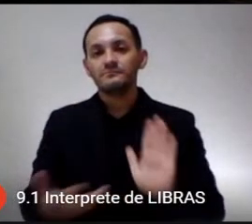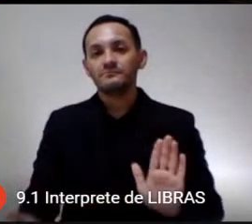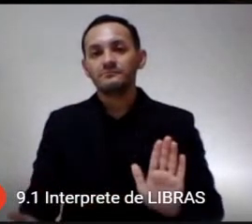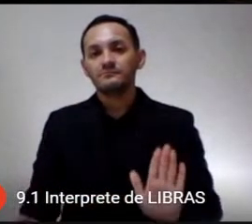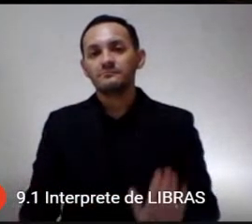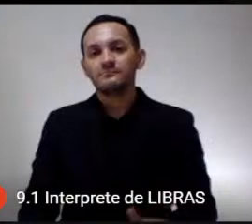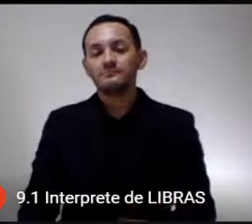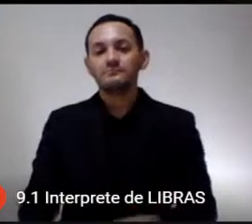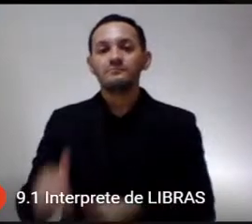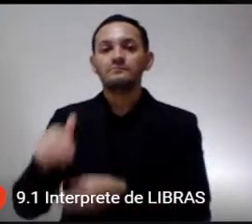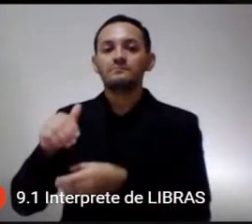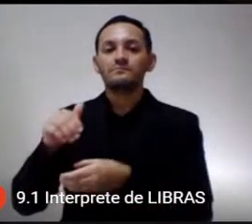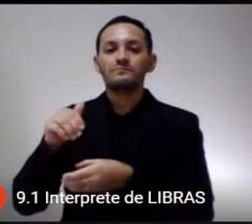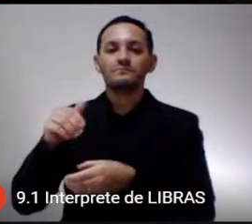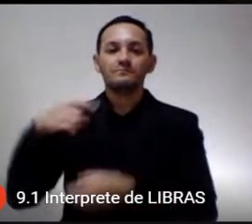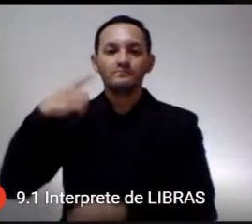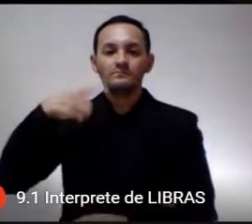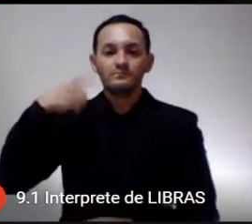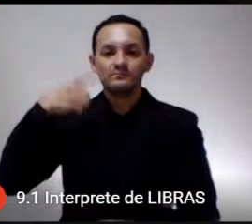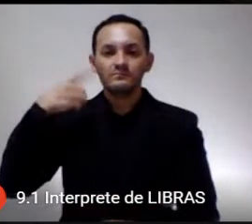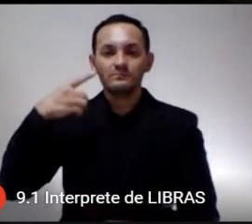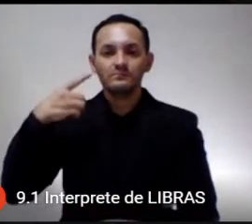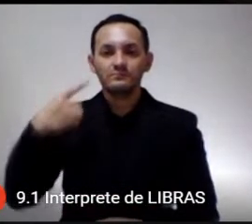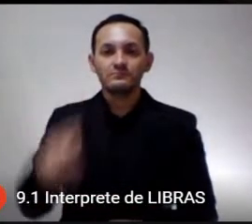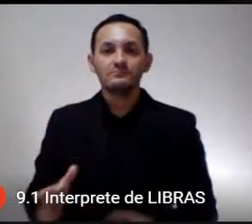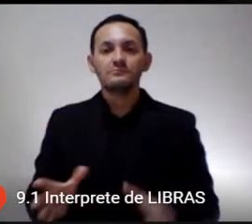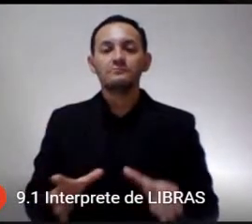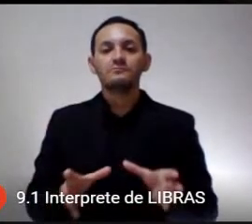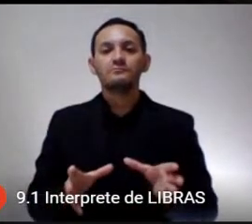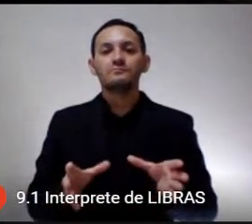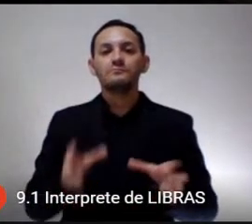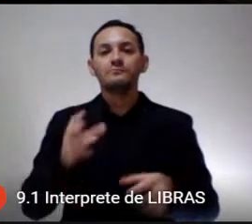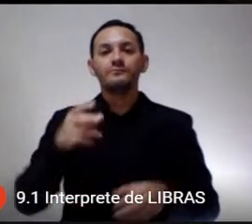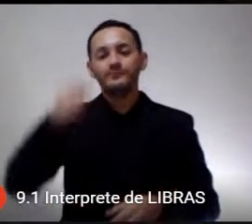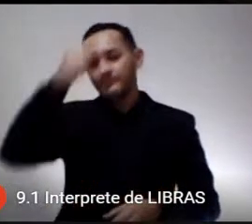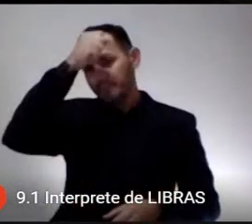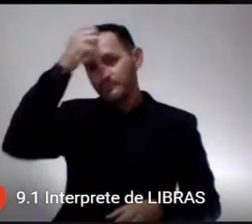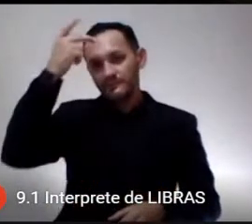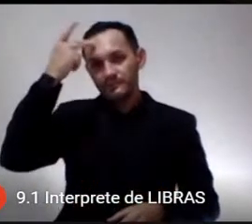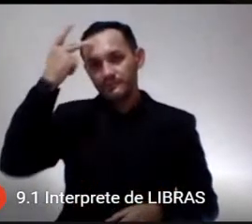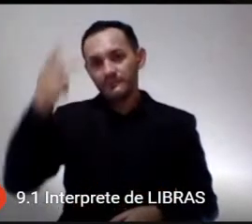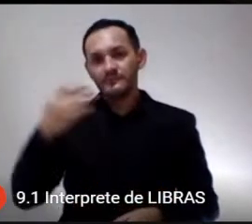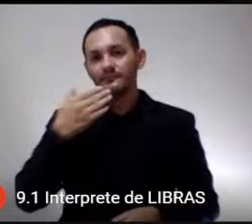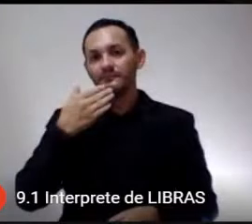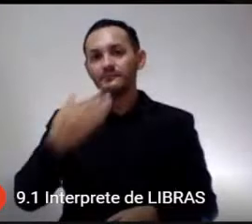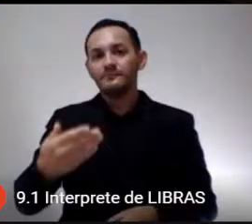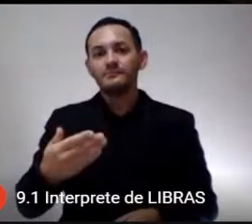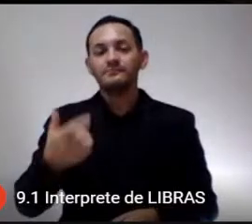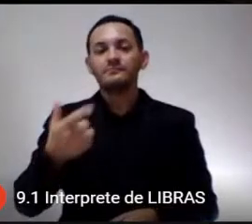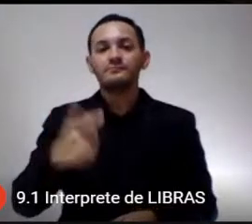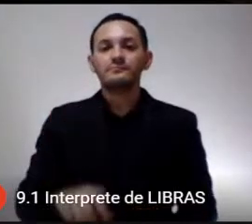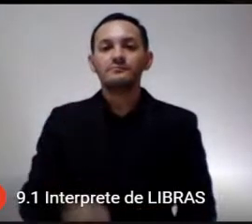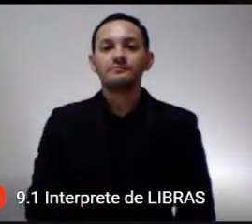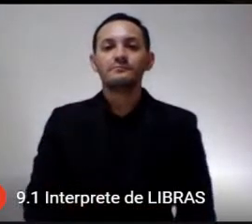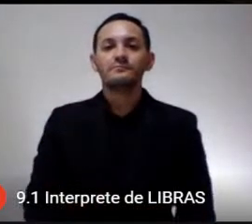advoga para o município que o prefeito é candidato à reeleição, acho que está caracterizado o motivo, né,